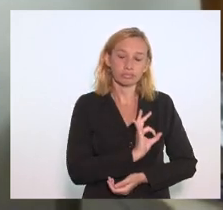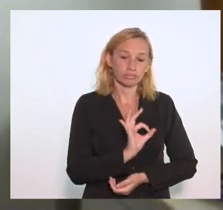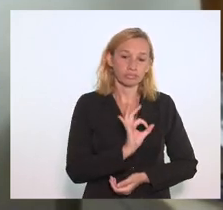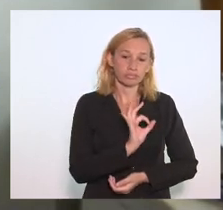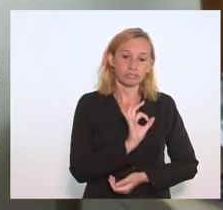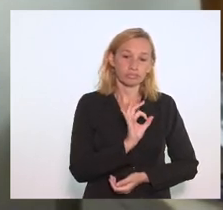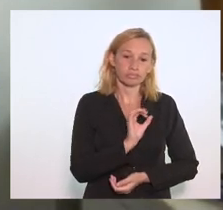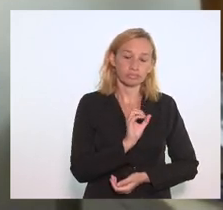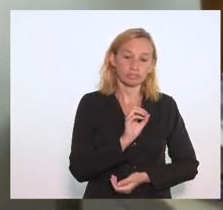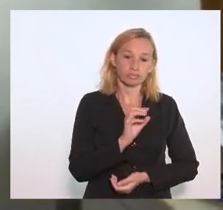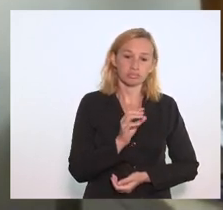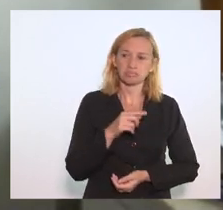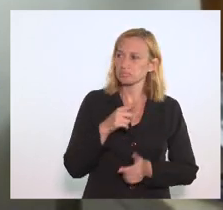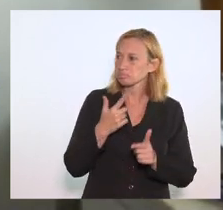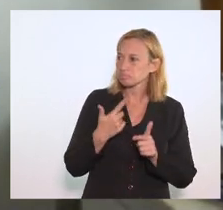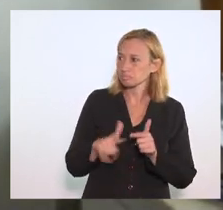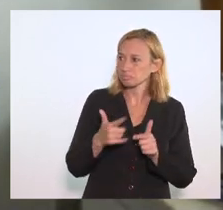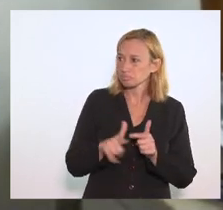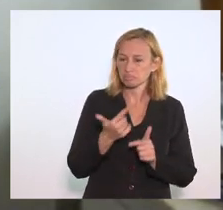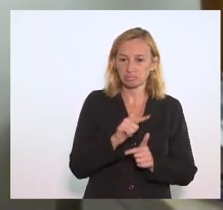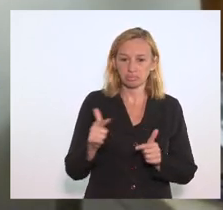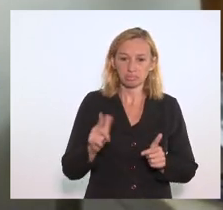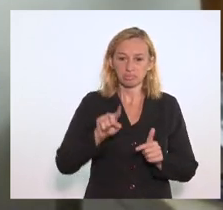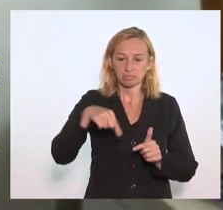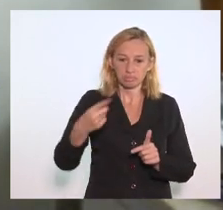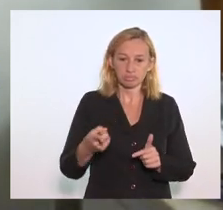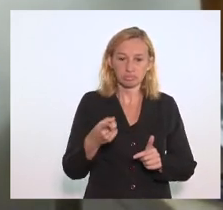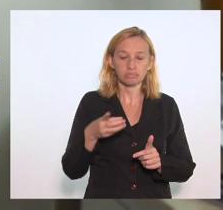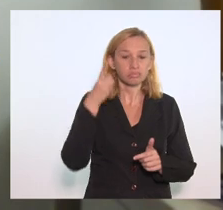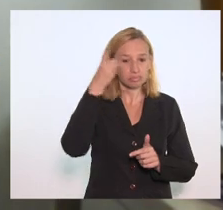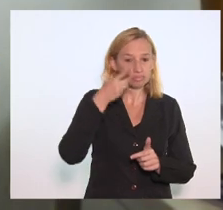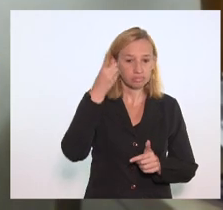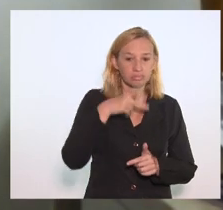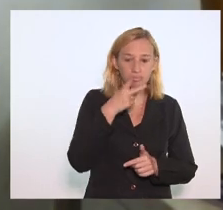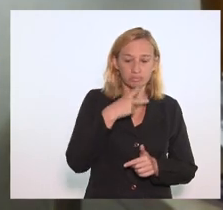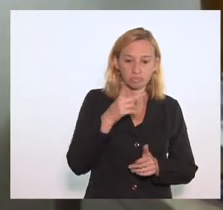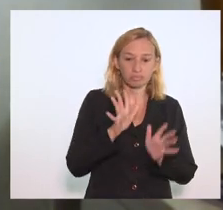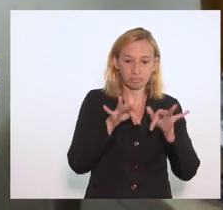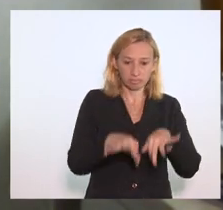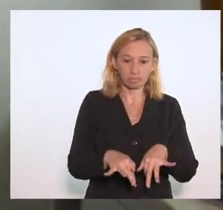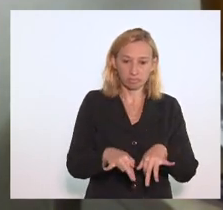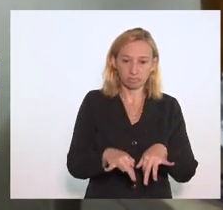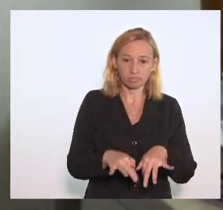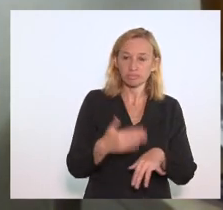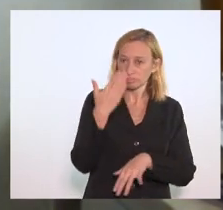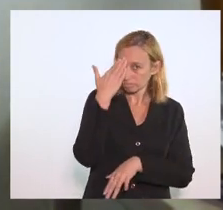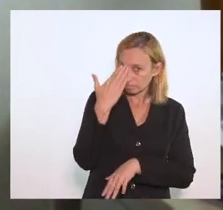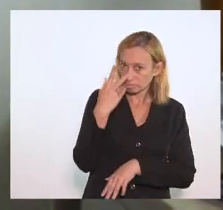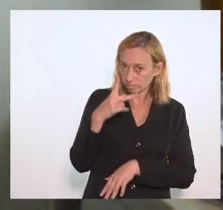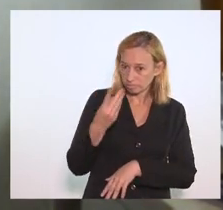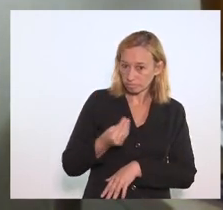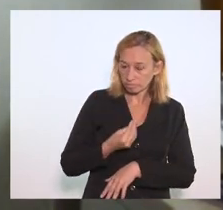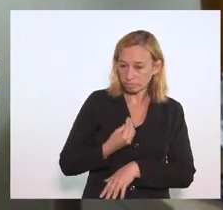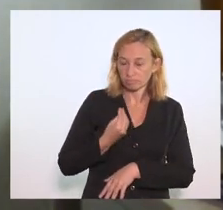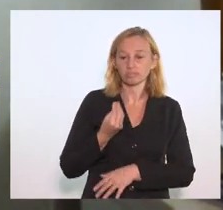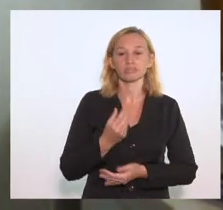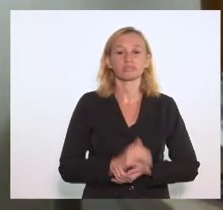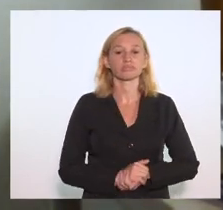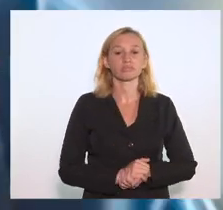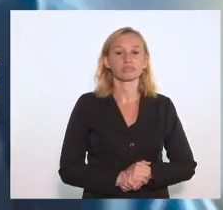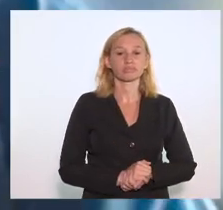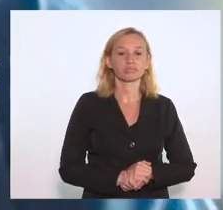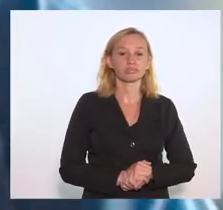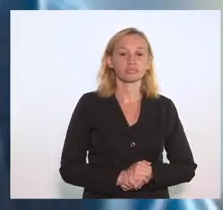nenhum que depois da fala dos senhores deputados, nós vamos encerrar a sessão. Obrigado pela sua presença. Deputado Valdeque Carvalho.